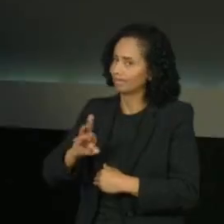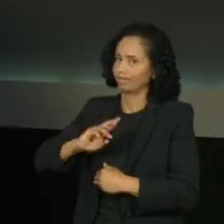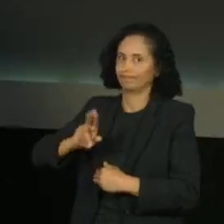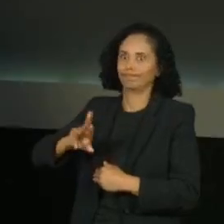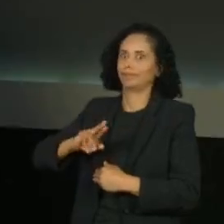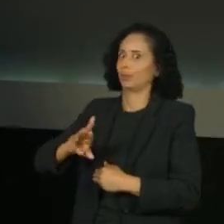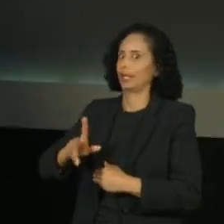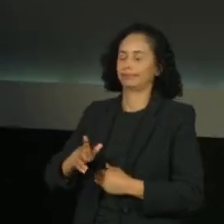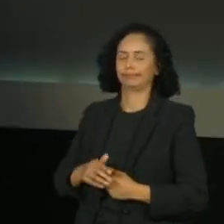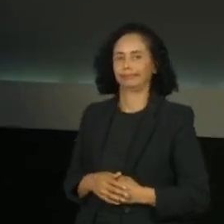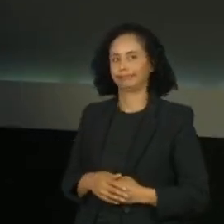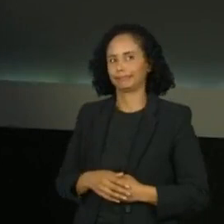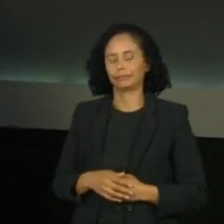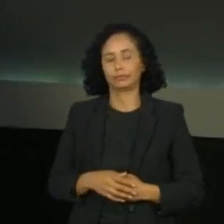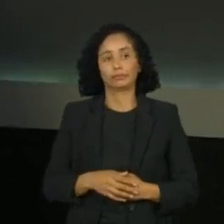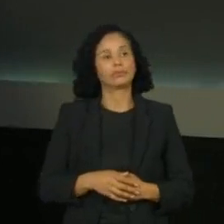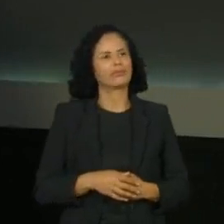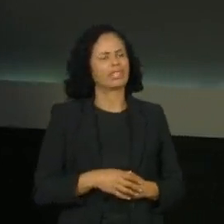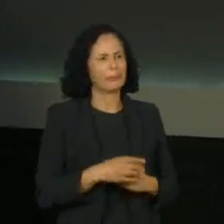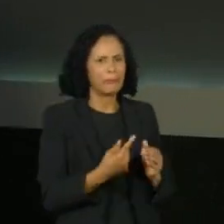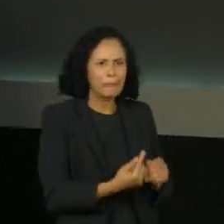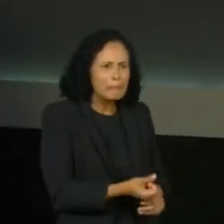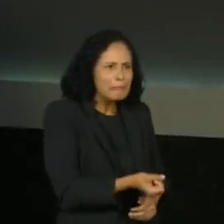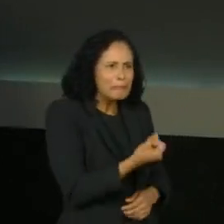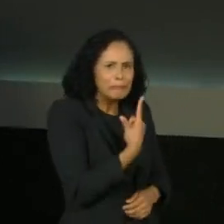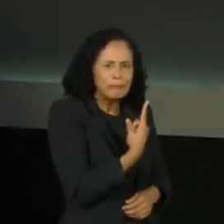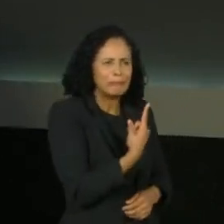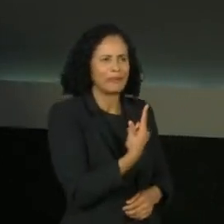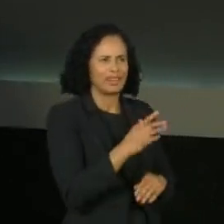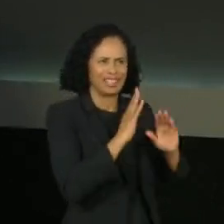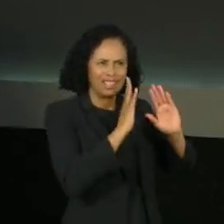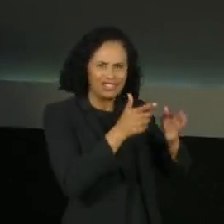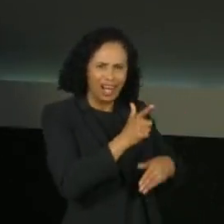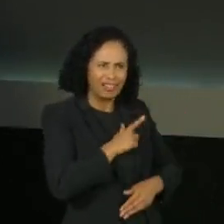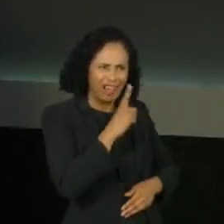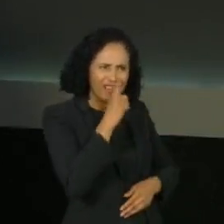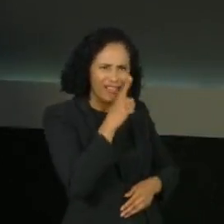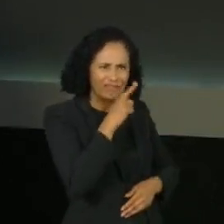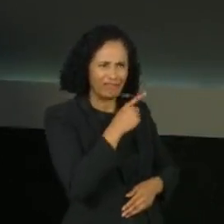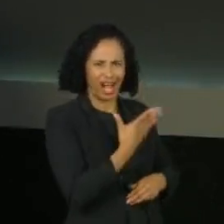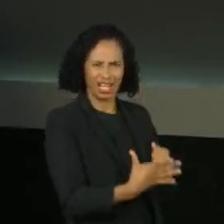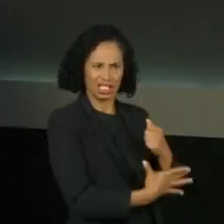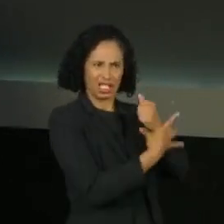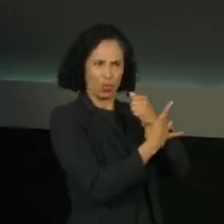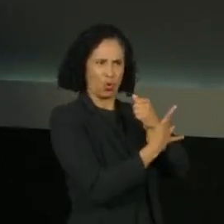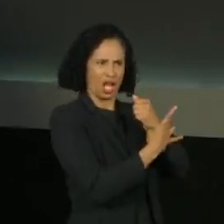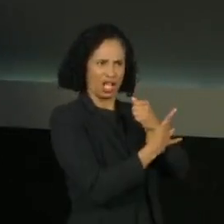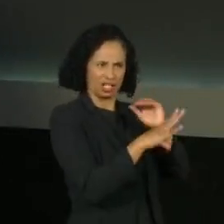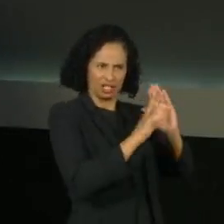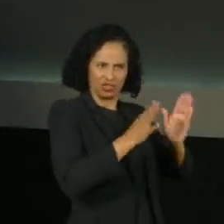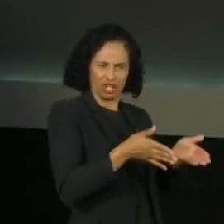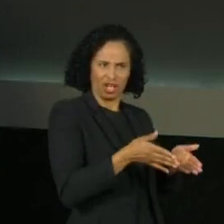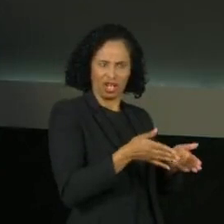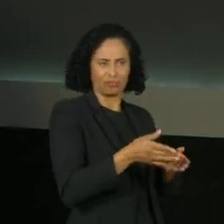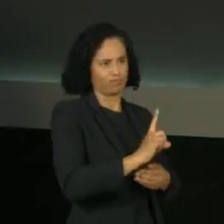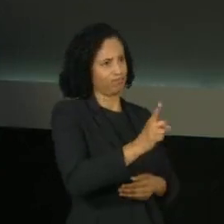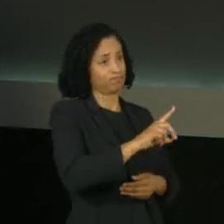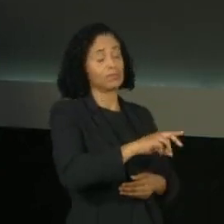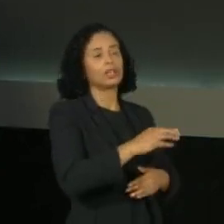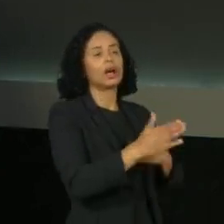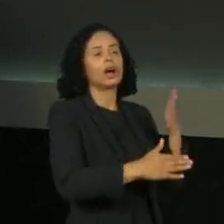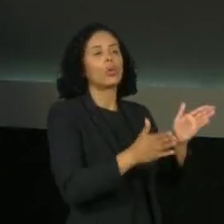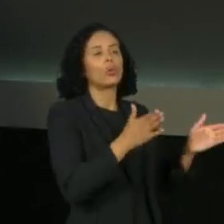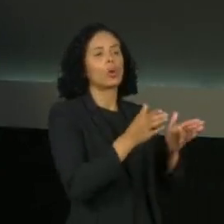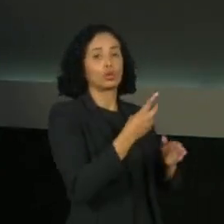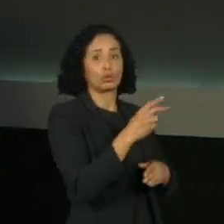pasta. Não é a primeira vez que a gente ouve falar em falhas de segurança. Nós tivemos ao longo desse 2021 pelo